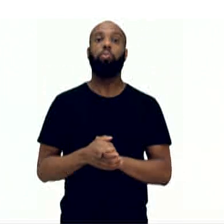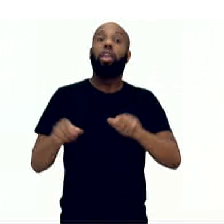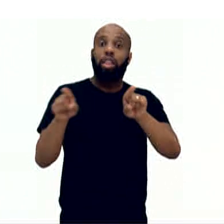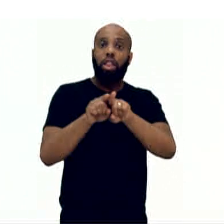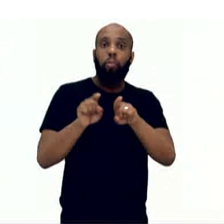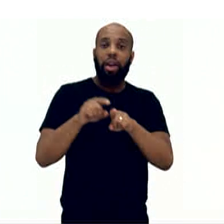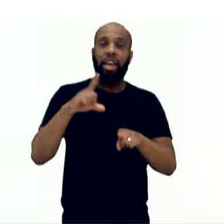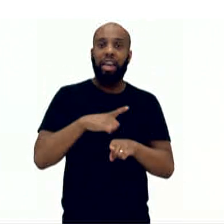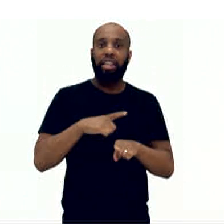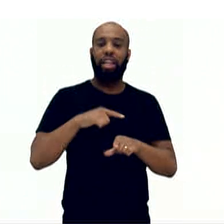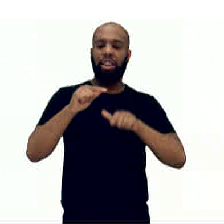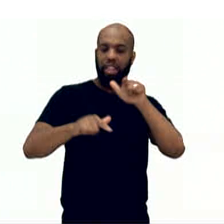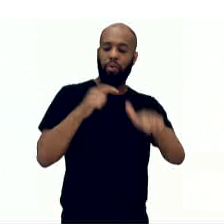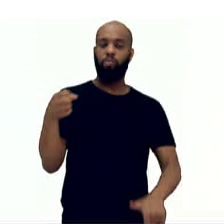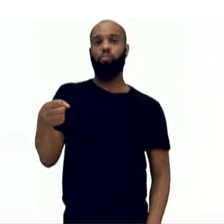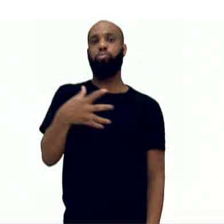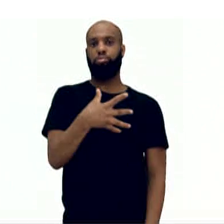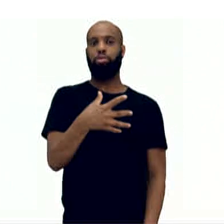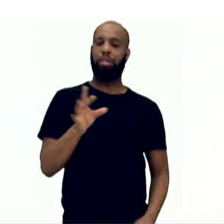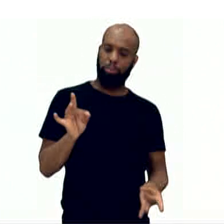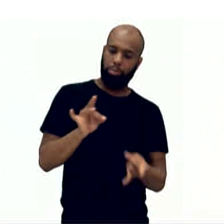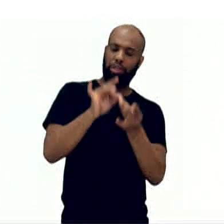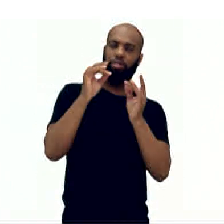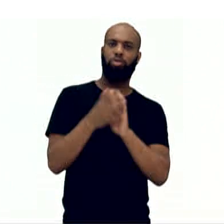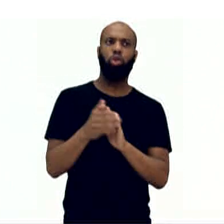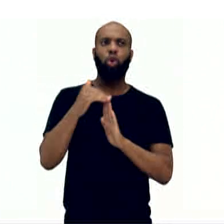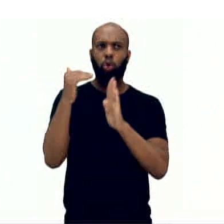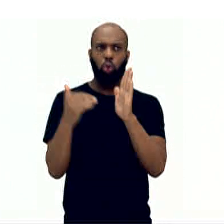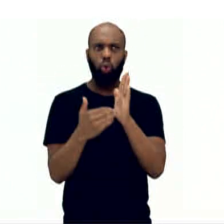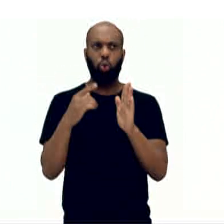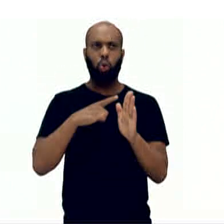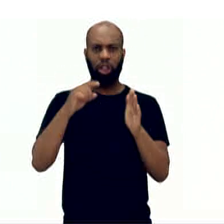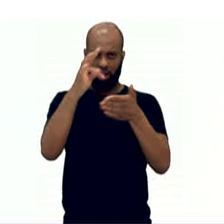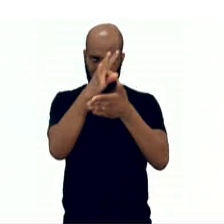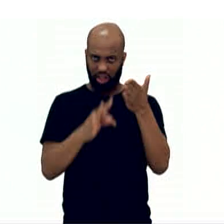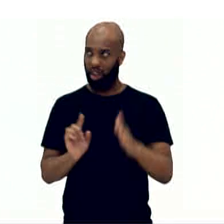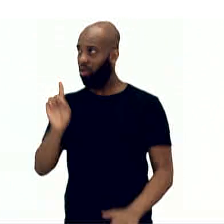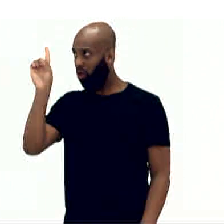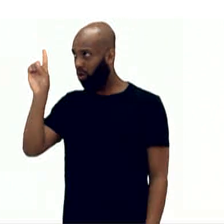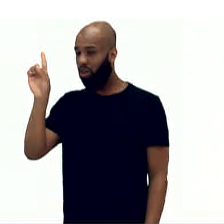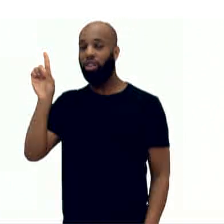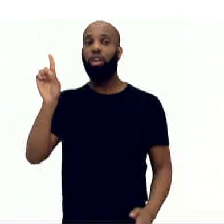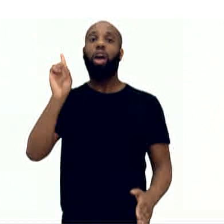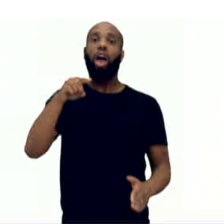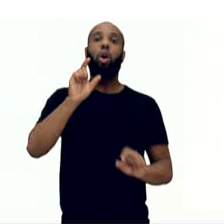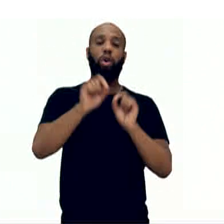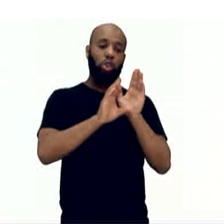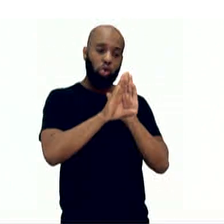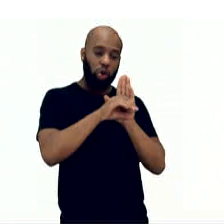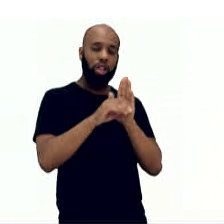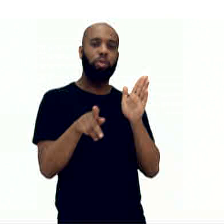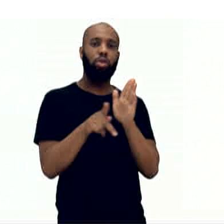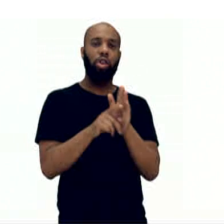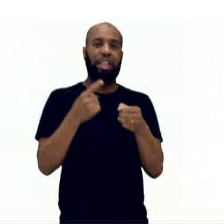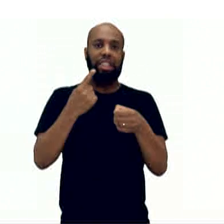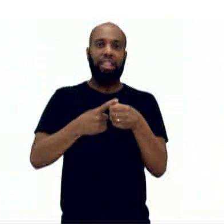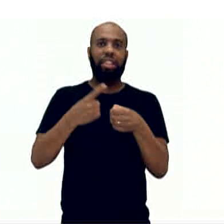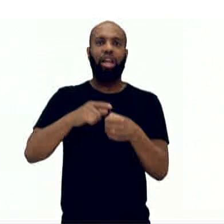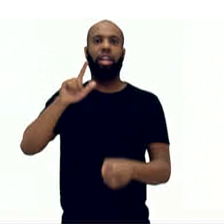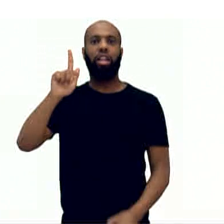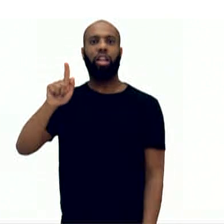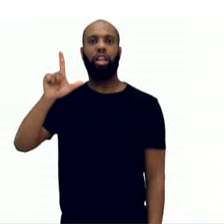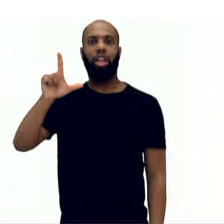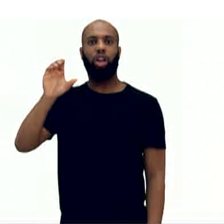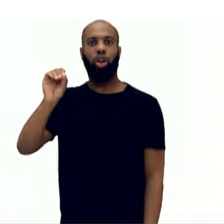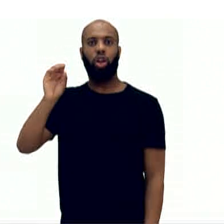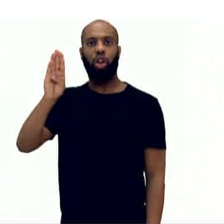serviços modernos e especializados. Tudo isso que está descrito aqui, pessoal, é o que define uma cidade global. São as características